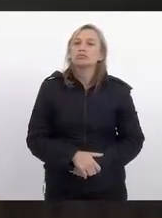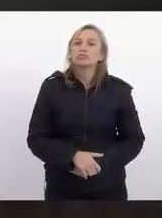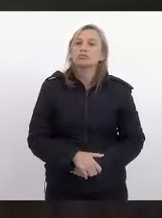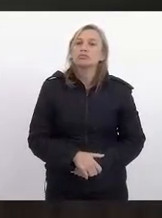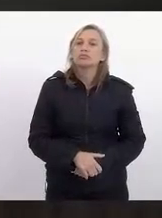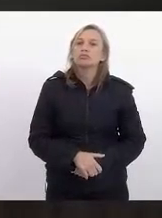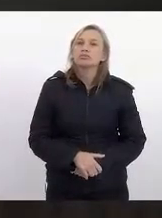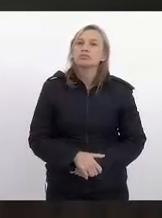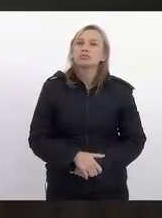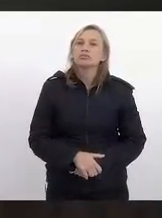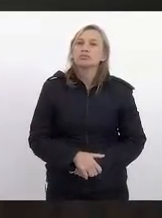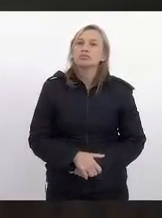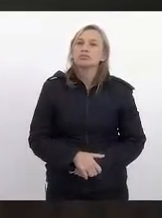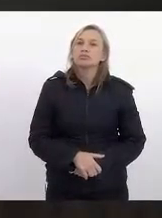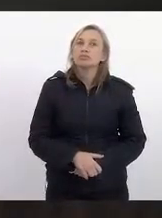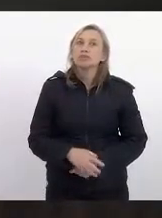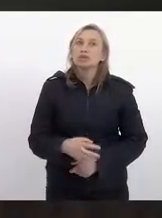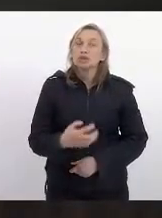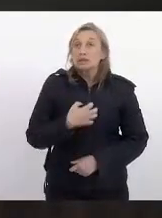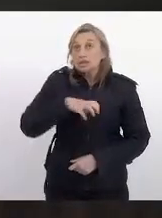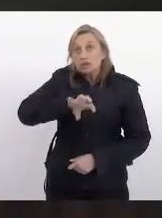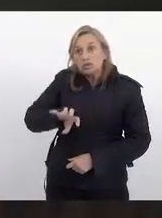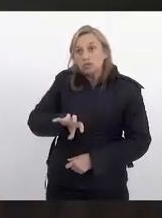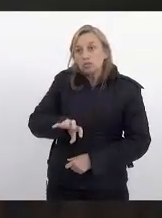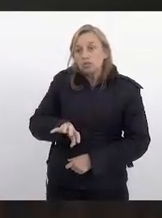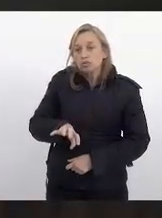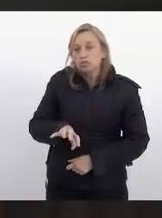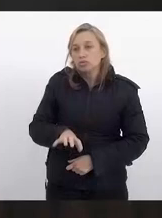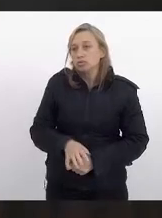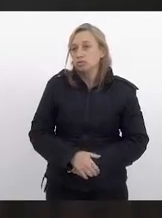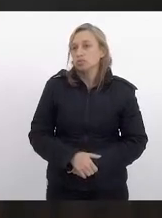e eu sinto muito